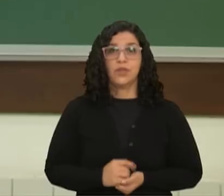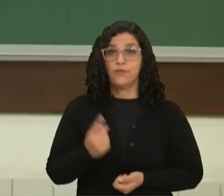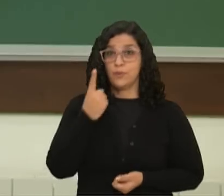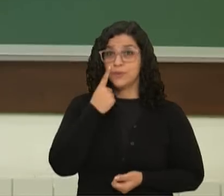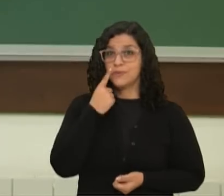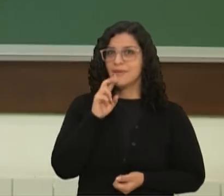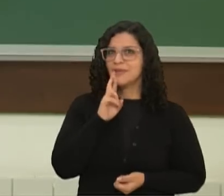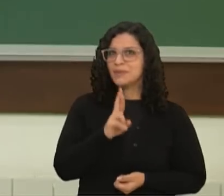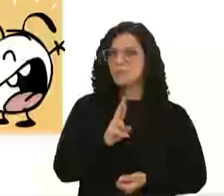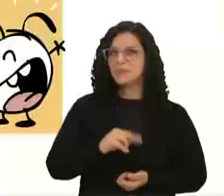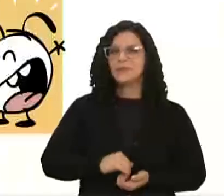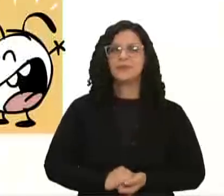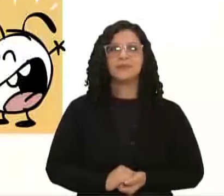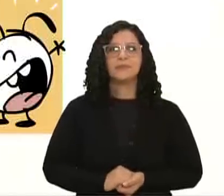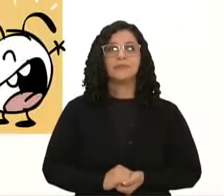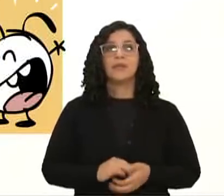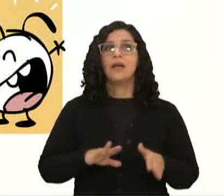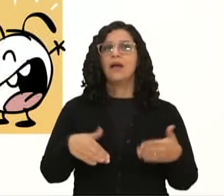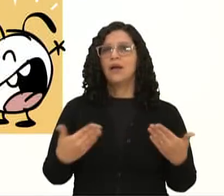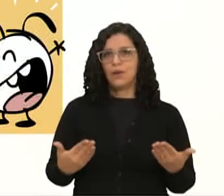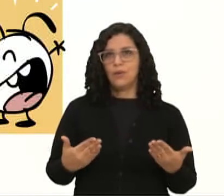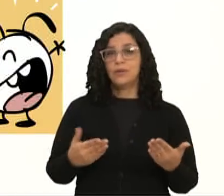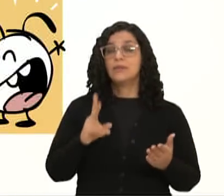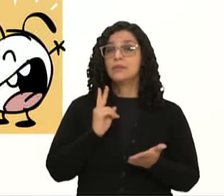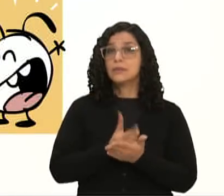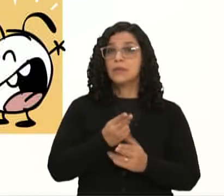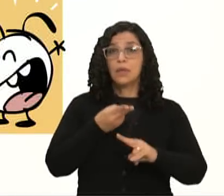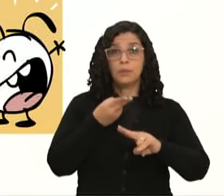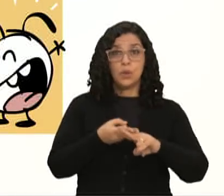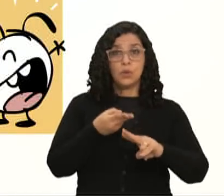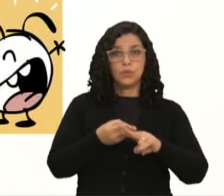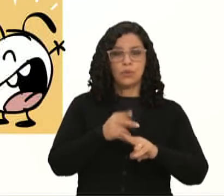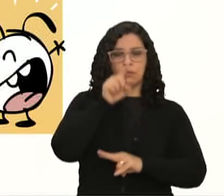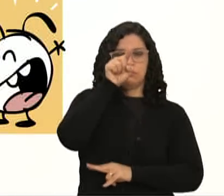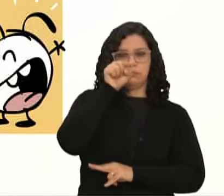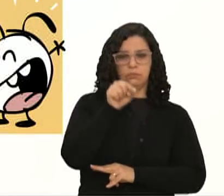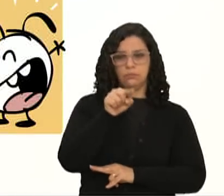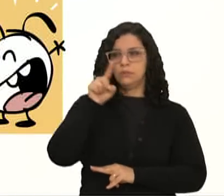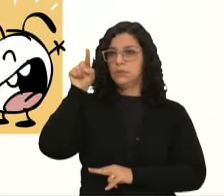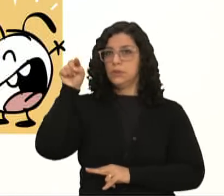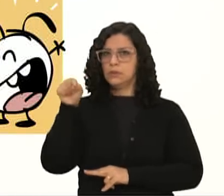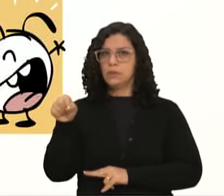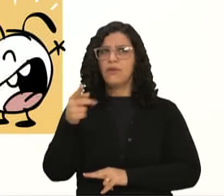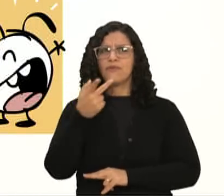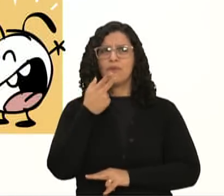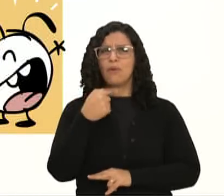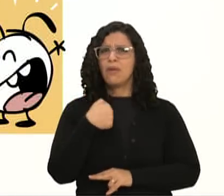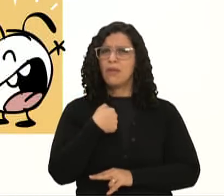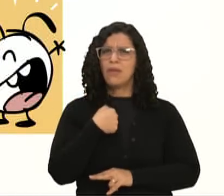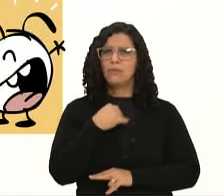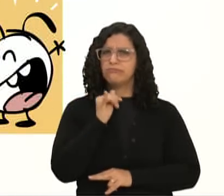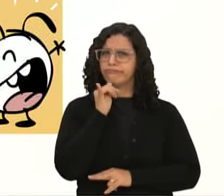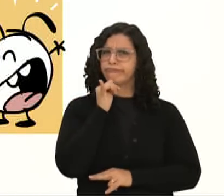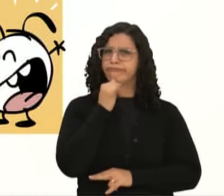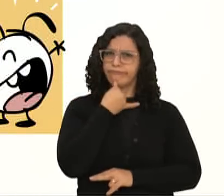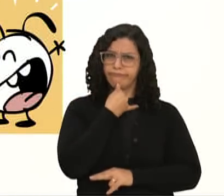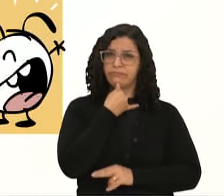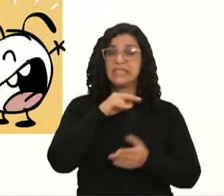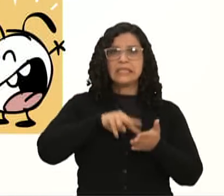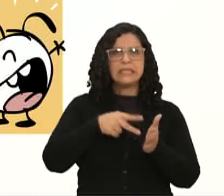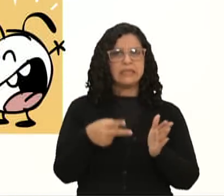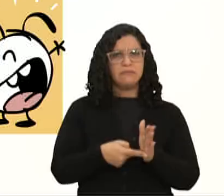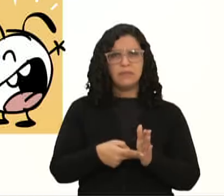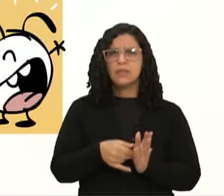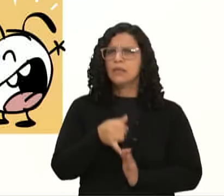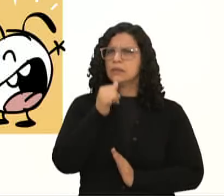Então, vamos conferir lá a resposta, né? Esse ponto de exclamação ali, ó, I'm not happy, tá